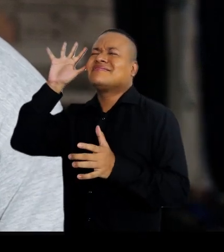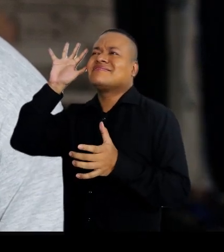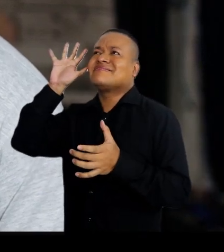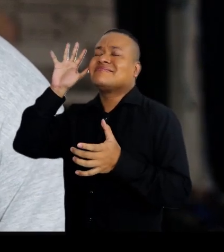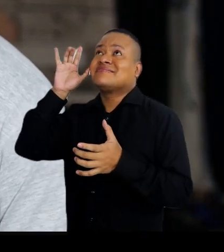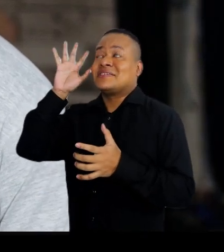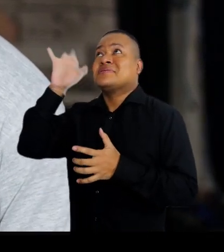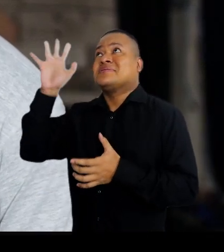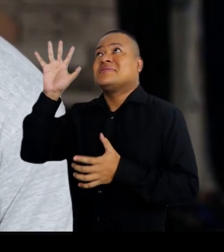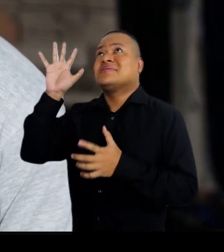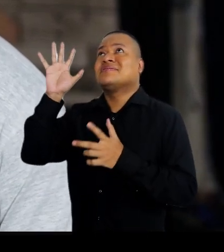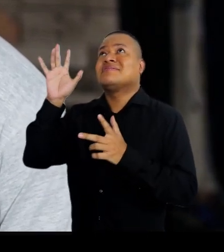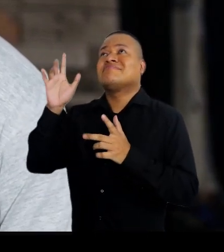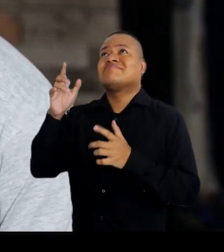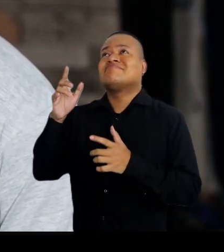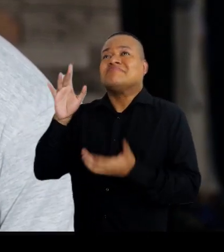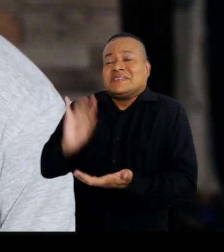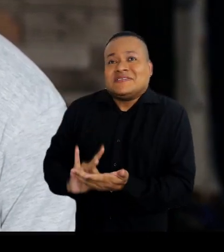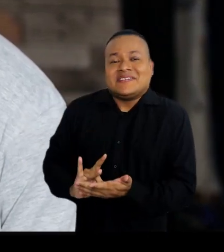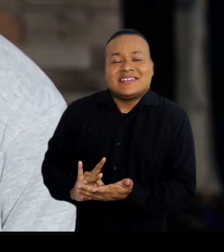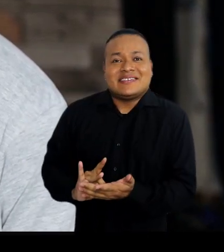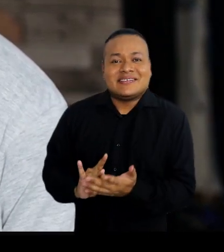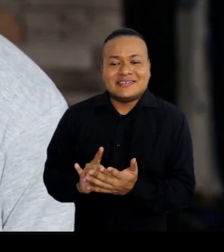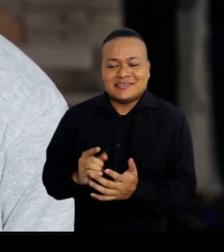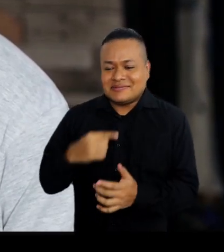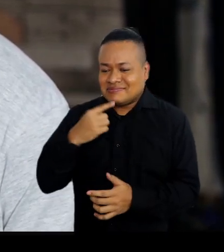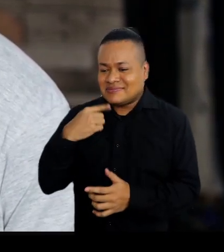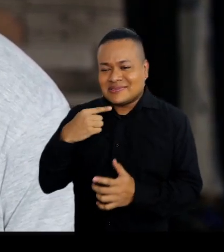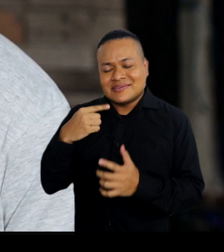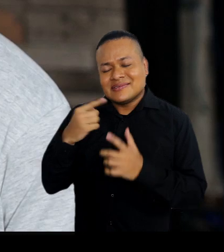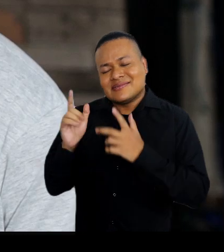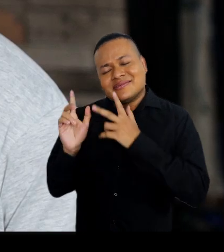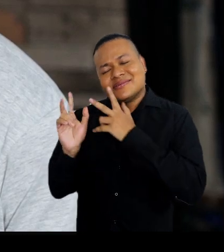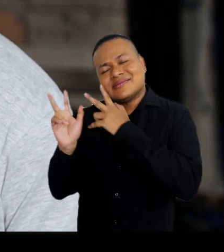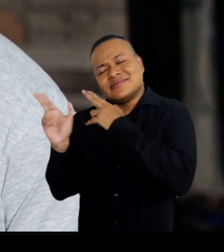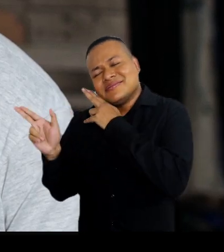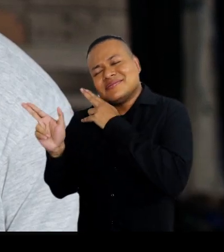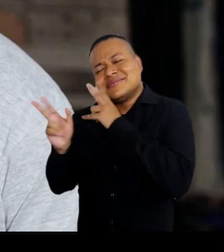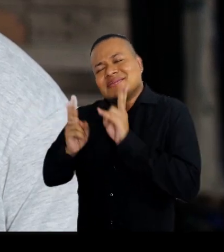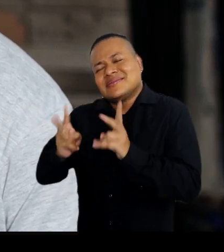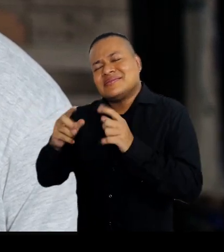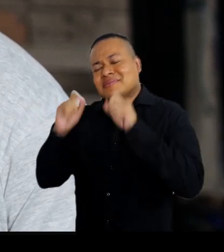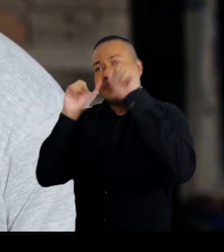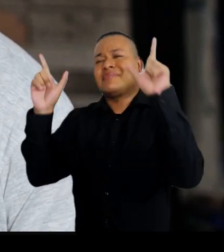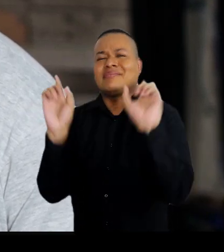né? Seria um grande sonho. E eu não ia querer acordar.